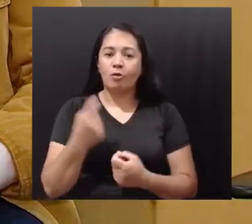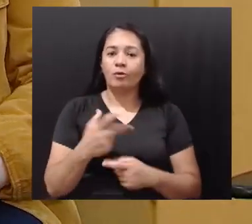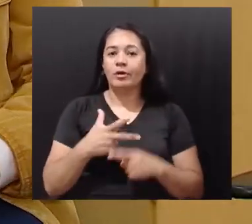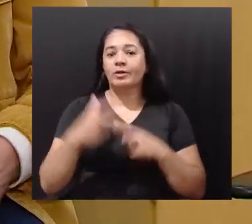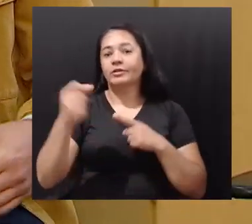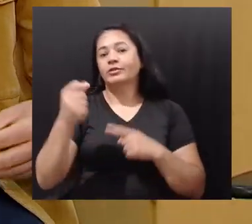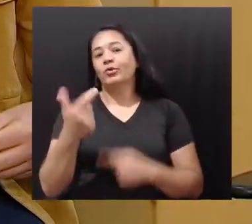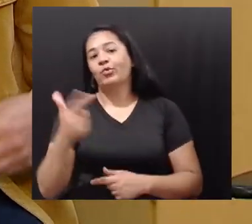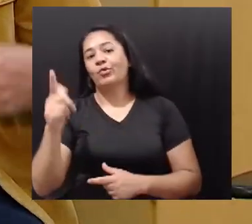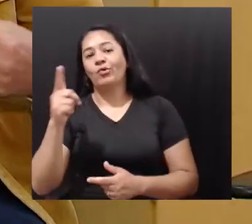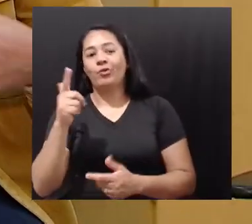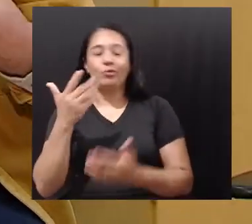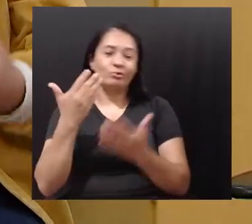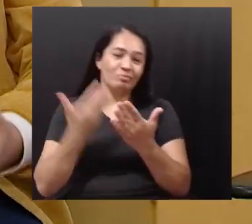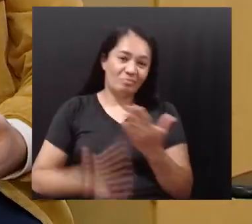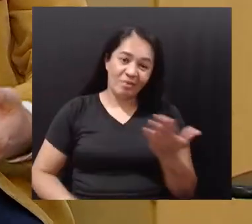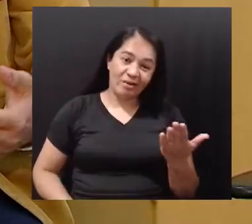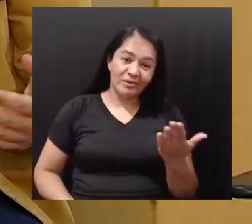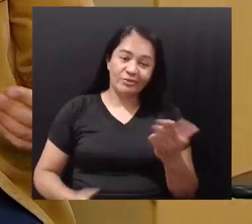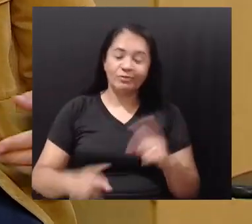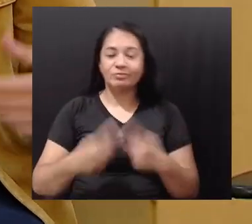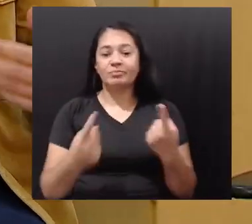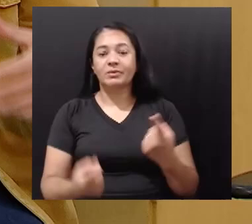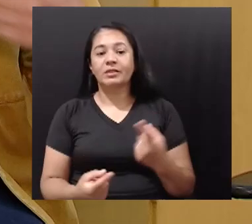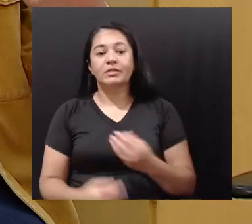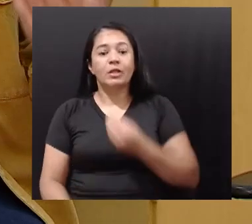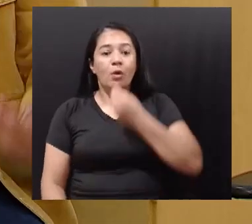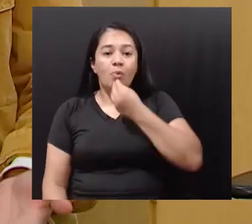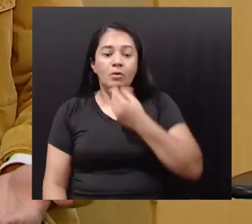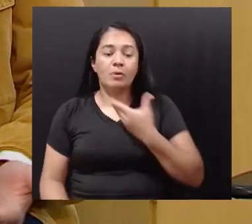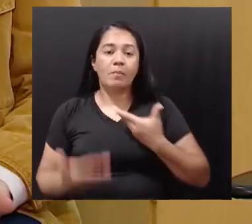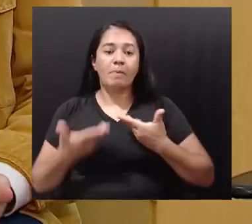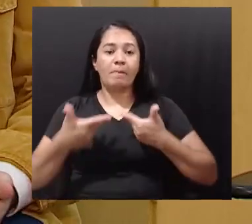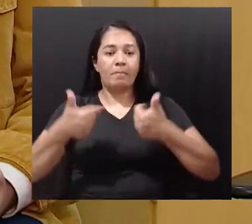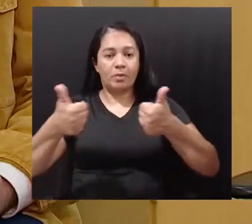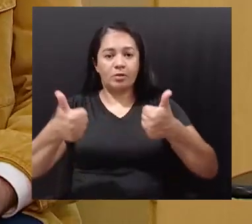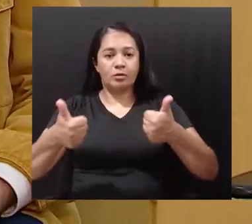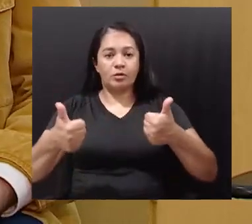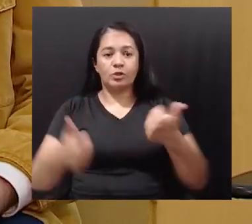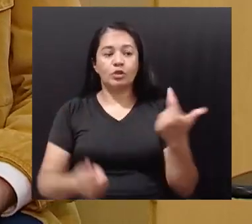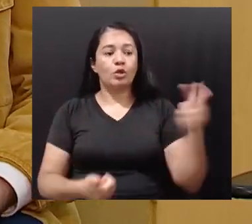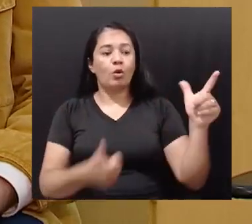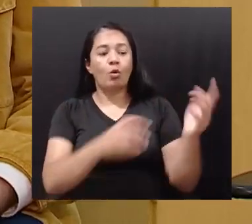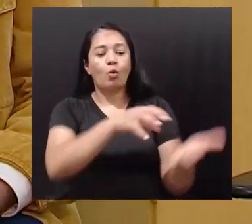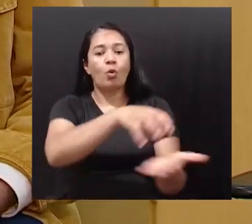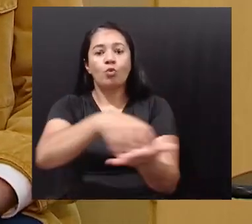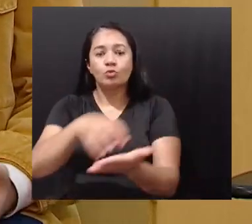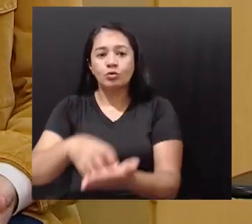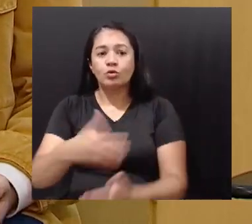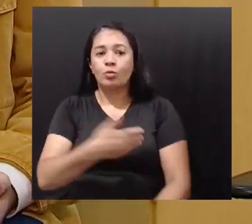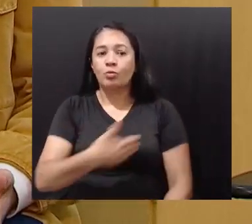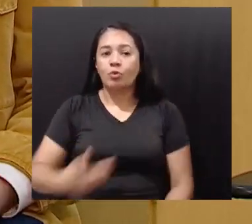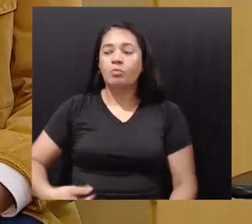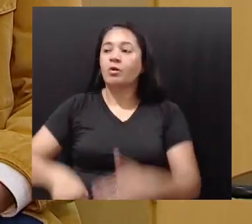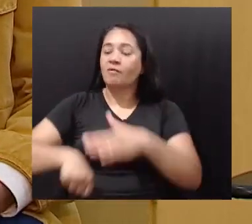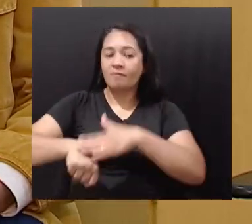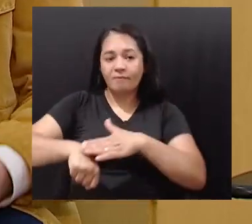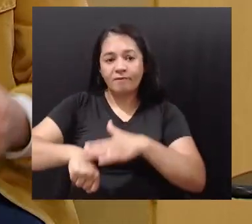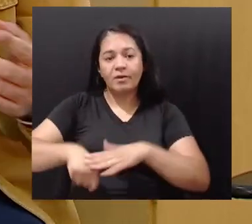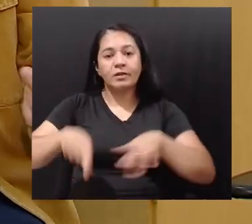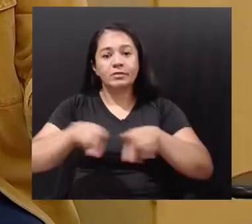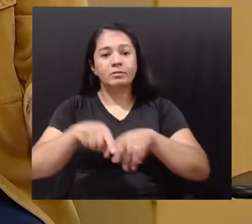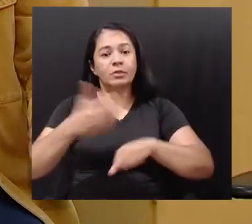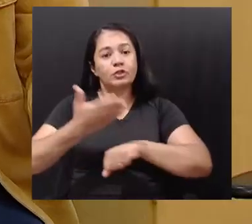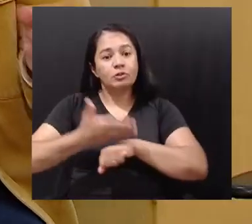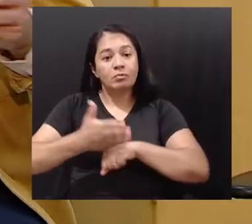não ganha, mas são grandes oportunidades para a gente ver o que outros órgãos públicos também estão fazendo de boas práticas e